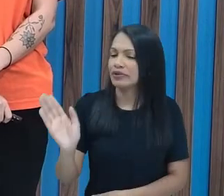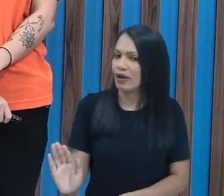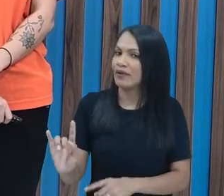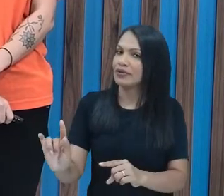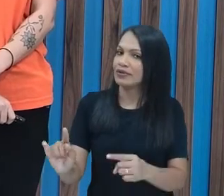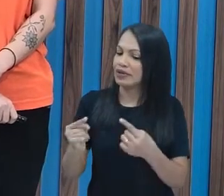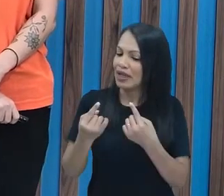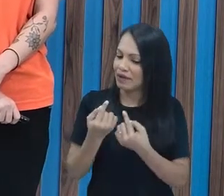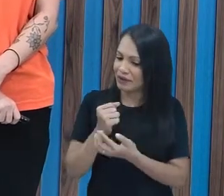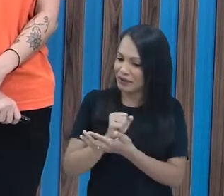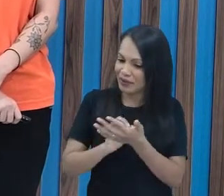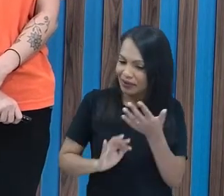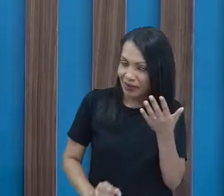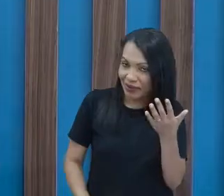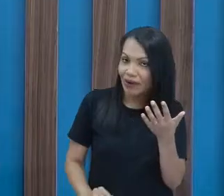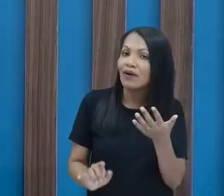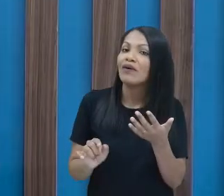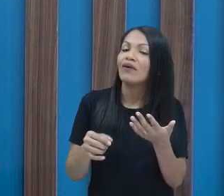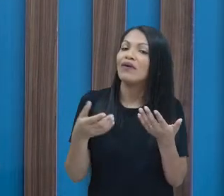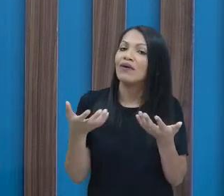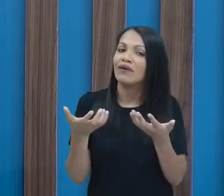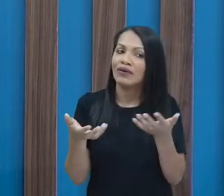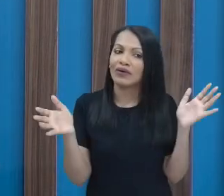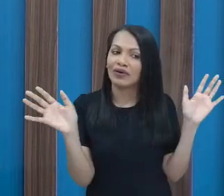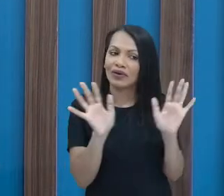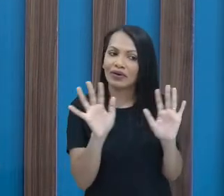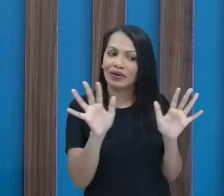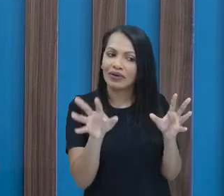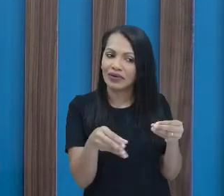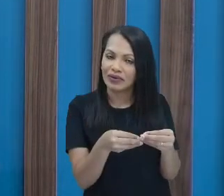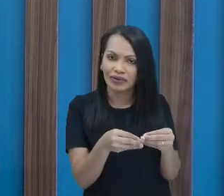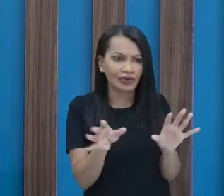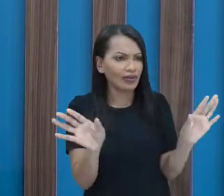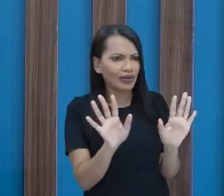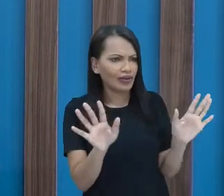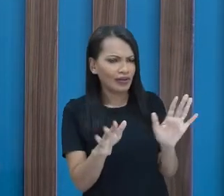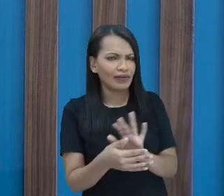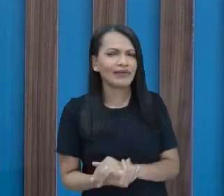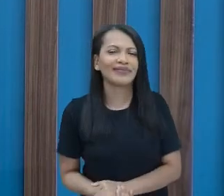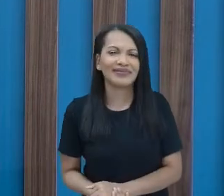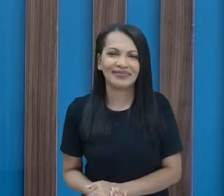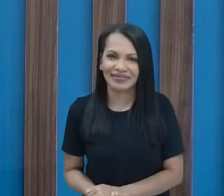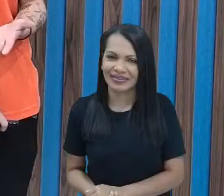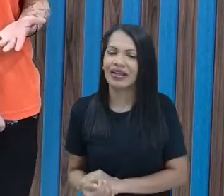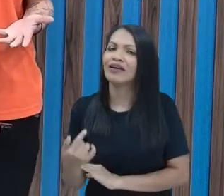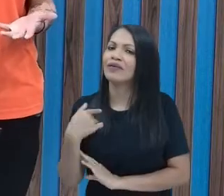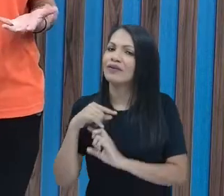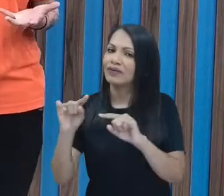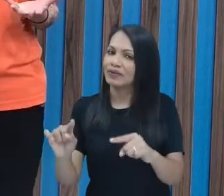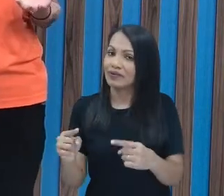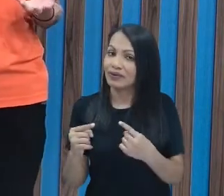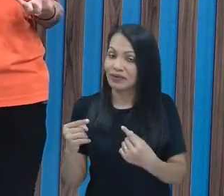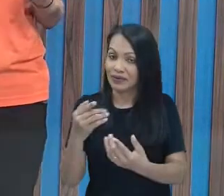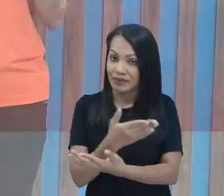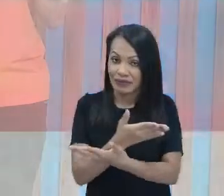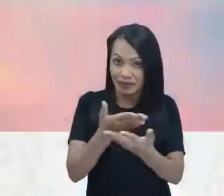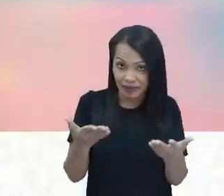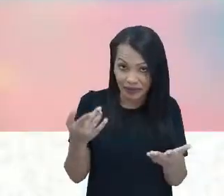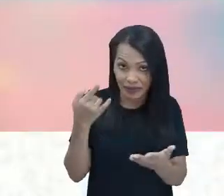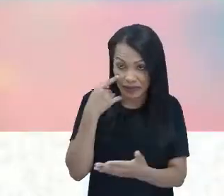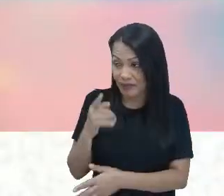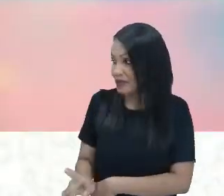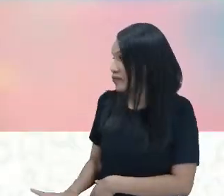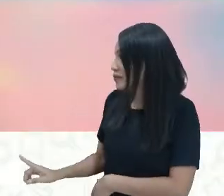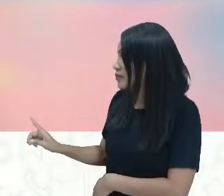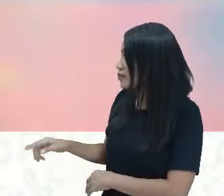para eles antes do... Deixa. Ou quer se despedir e comentar alguma coisa? Não, deixa o desafio. Pronto, vou deixar o desafio aqui para vocês. Olhem